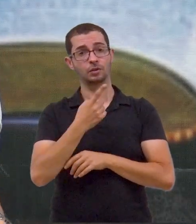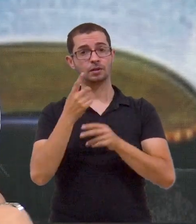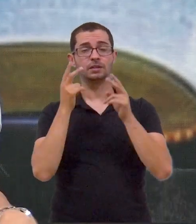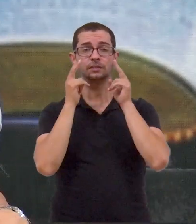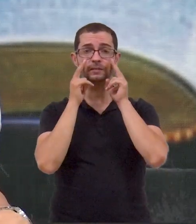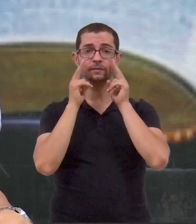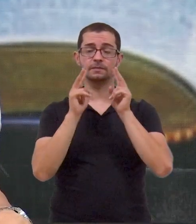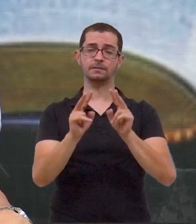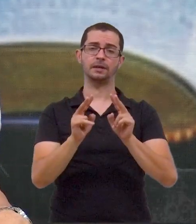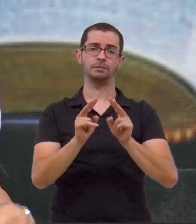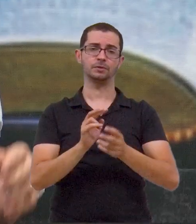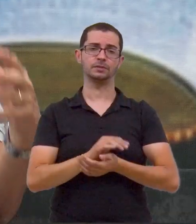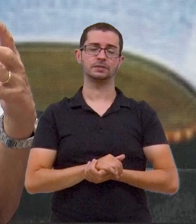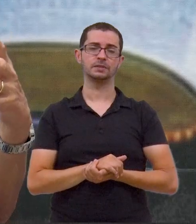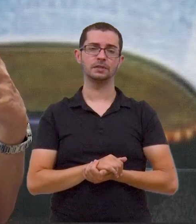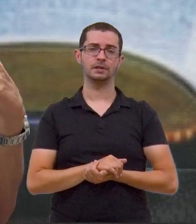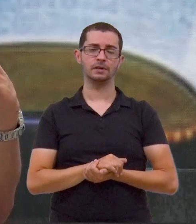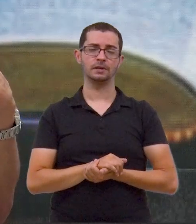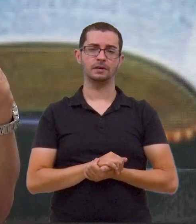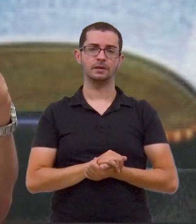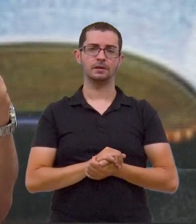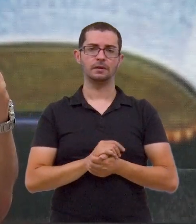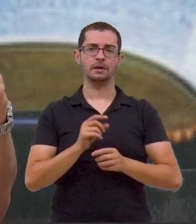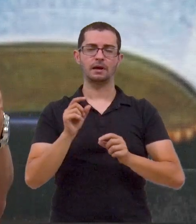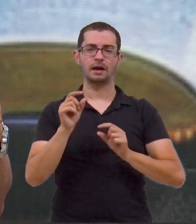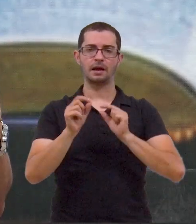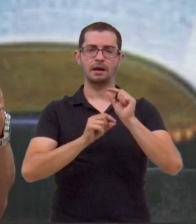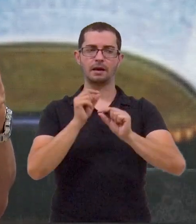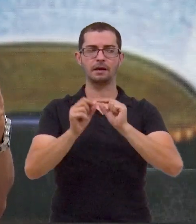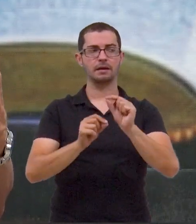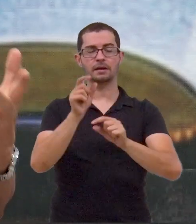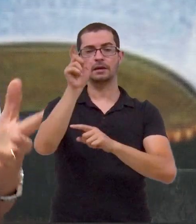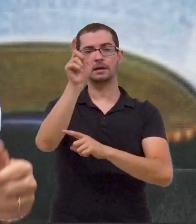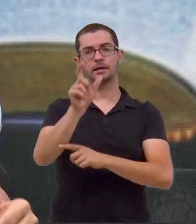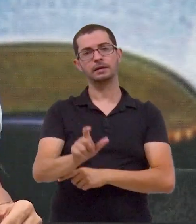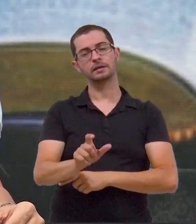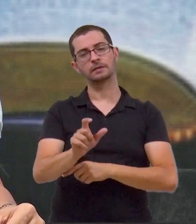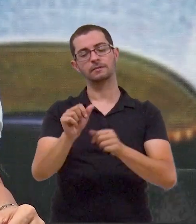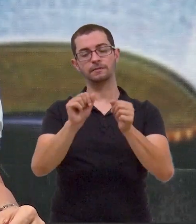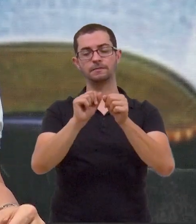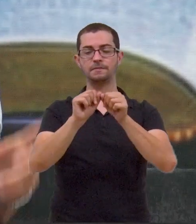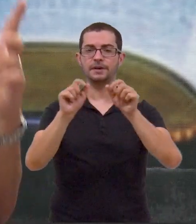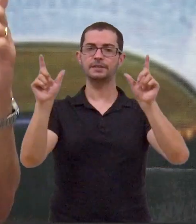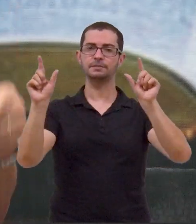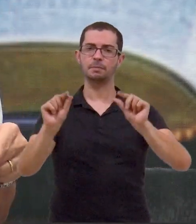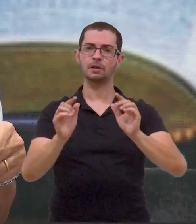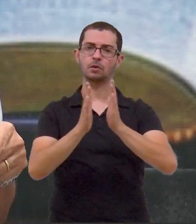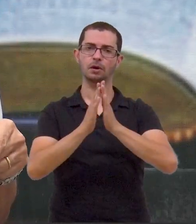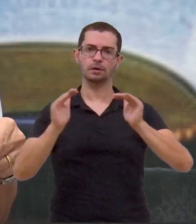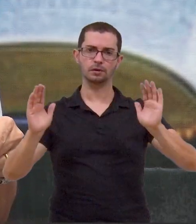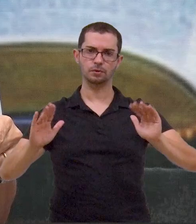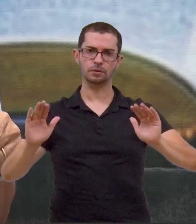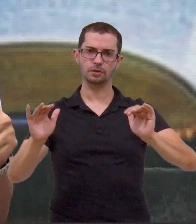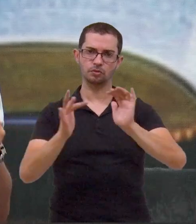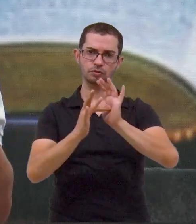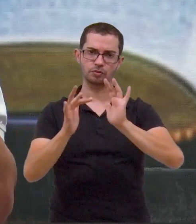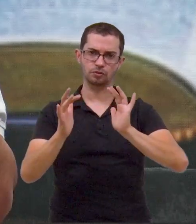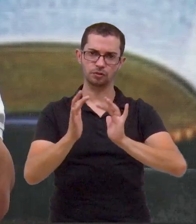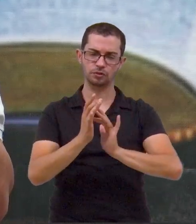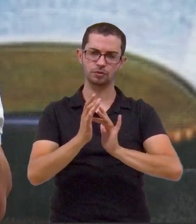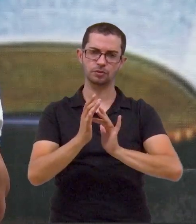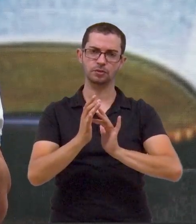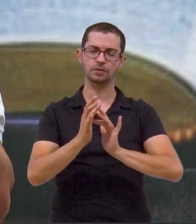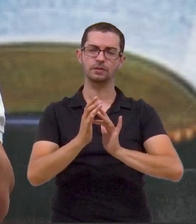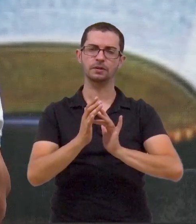todavia, aquele que por um pouco, tendo sido feito menor do que os anjos, Jesus,